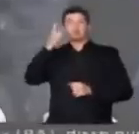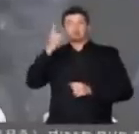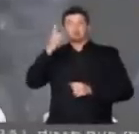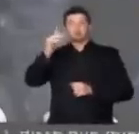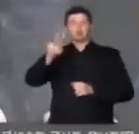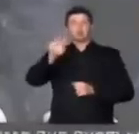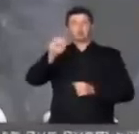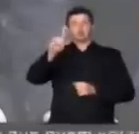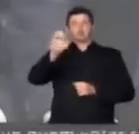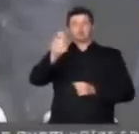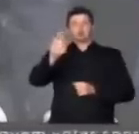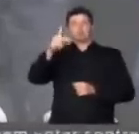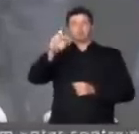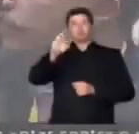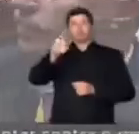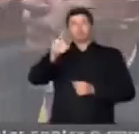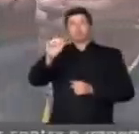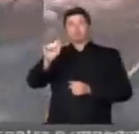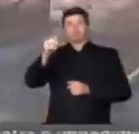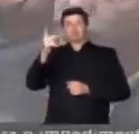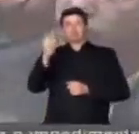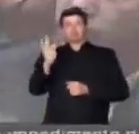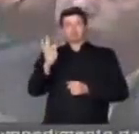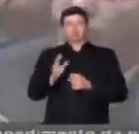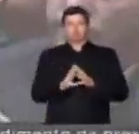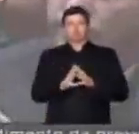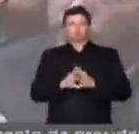Valdenor Pereira, do PT?